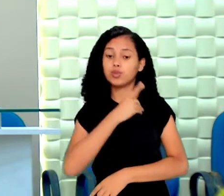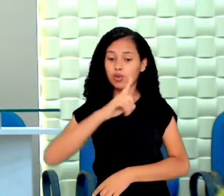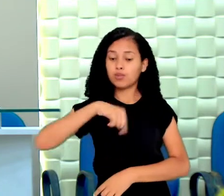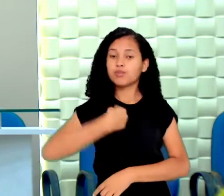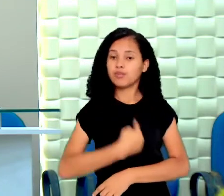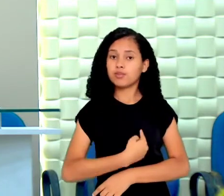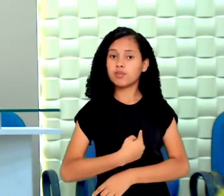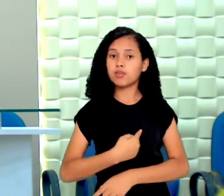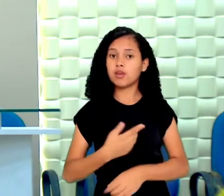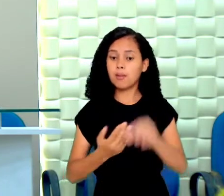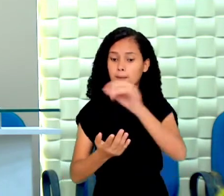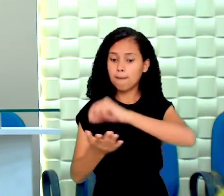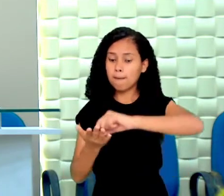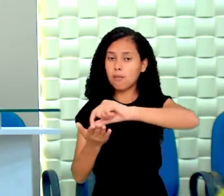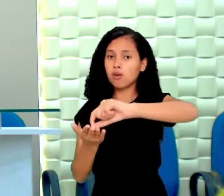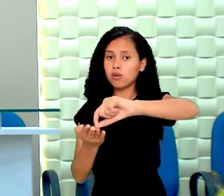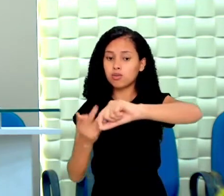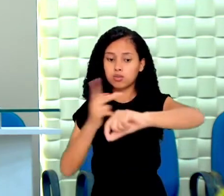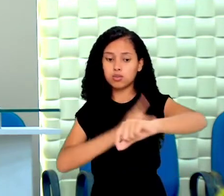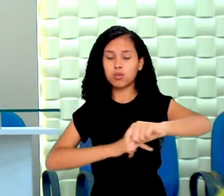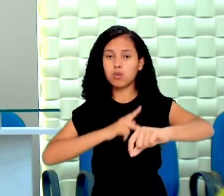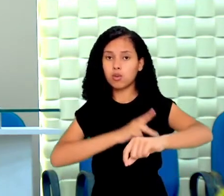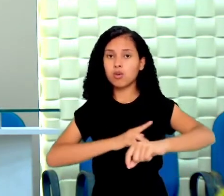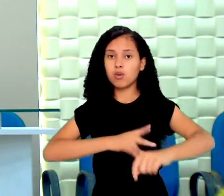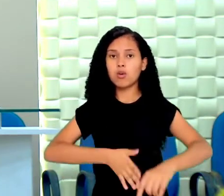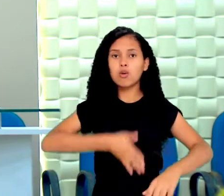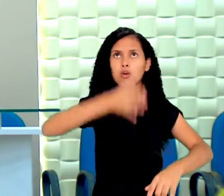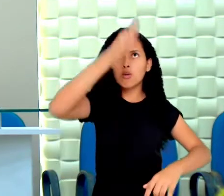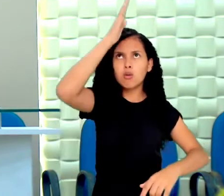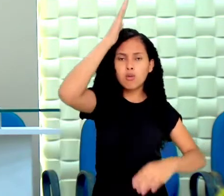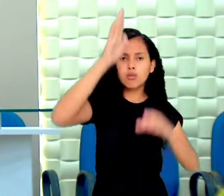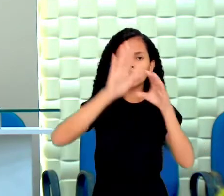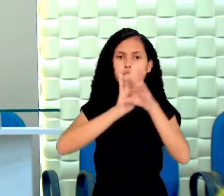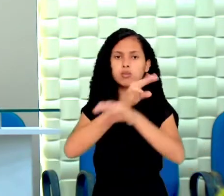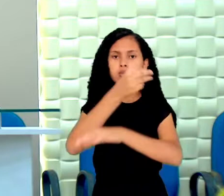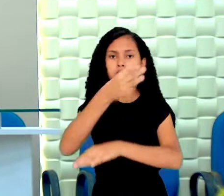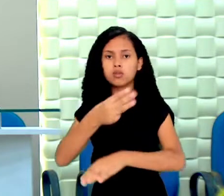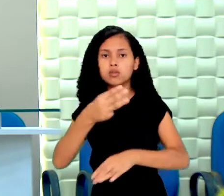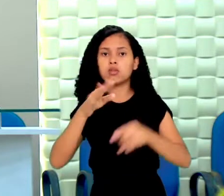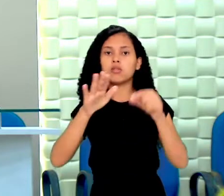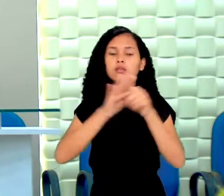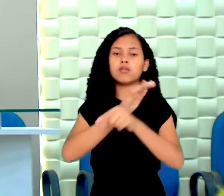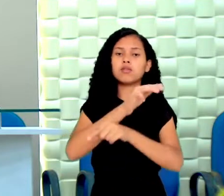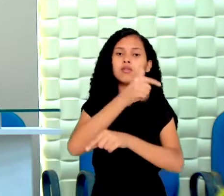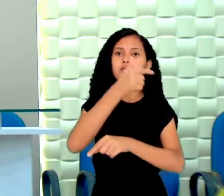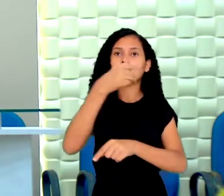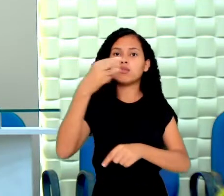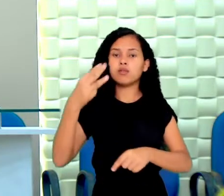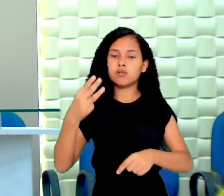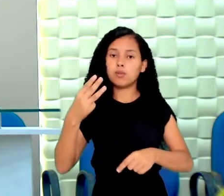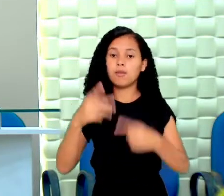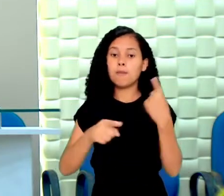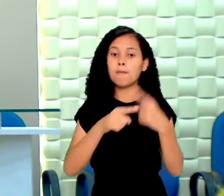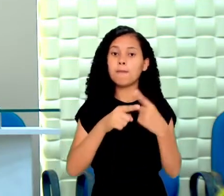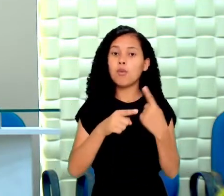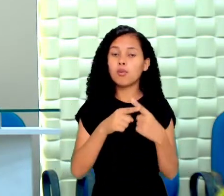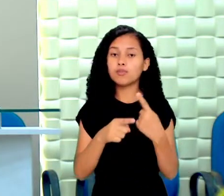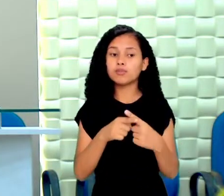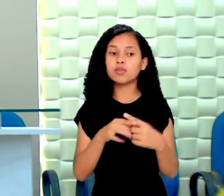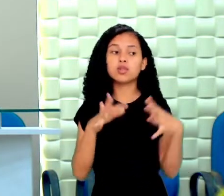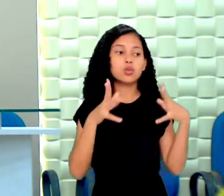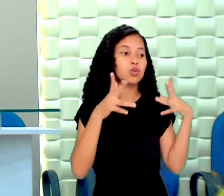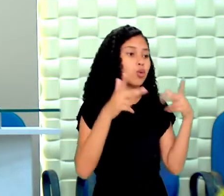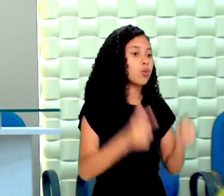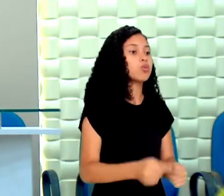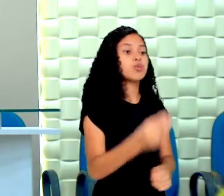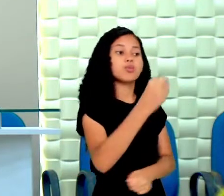Paulo, escrevendo aos Romanos, no capítulo 3, verso 23, ele vai dizer: porque todos